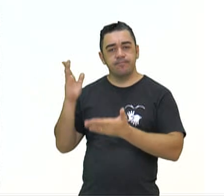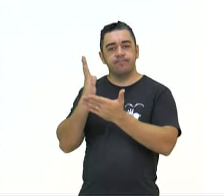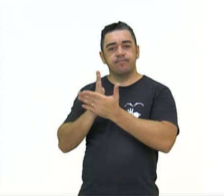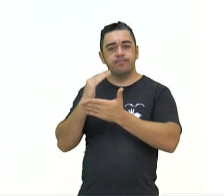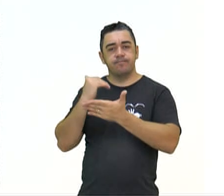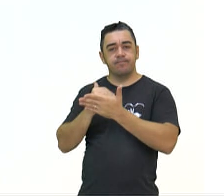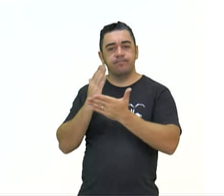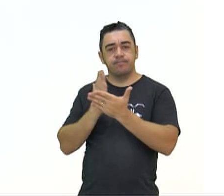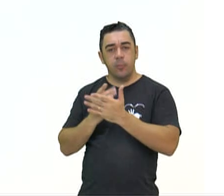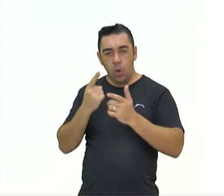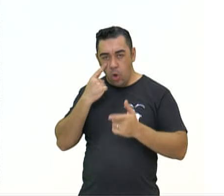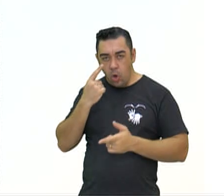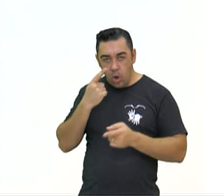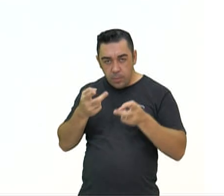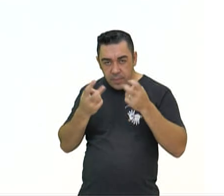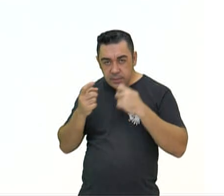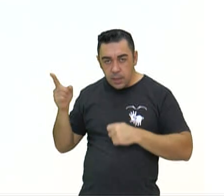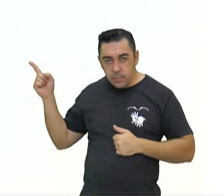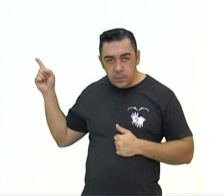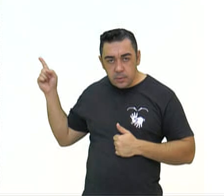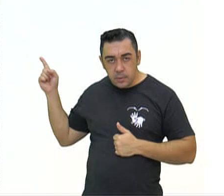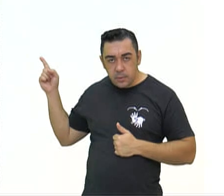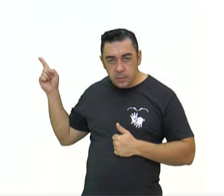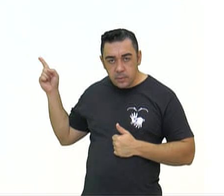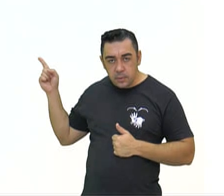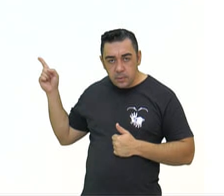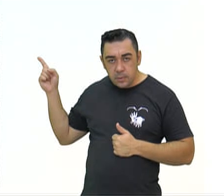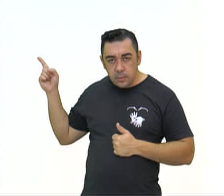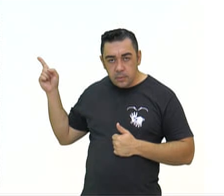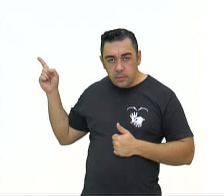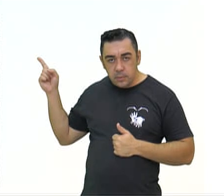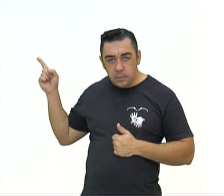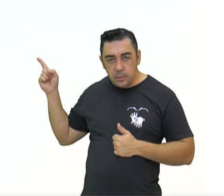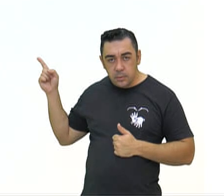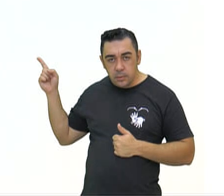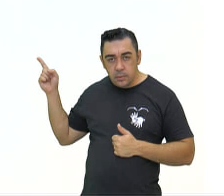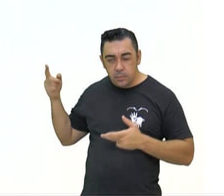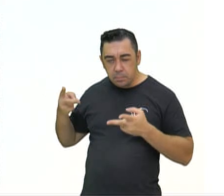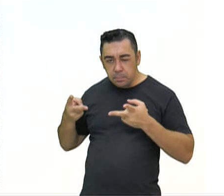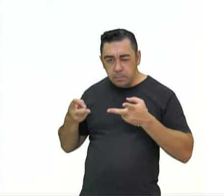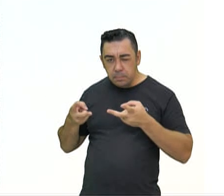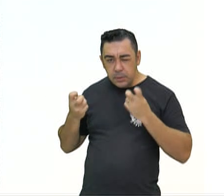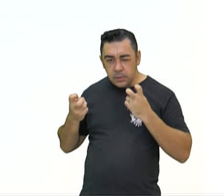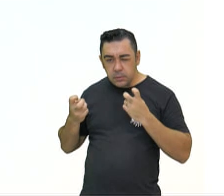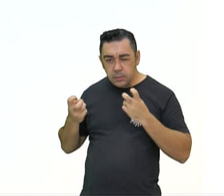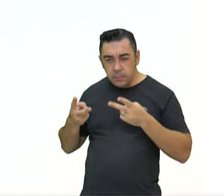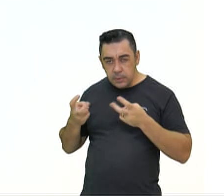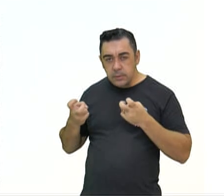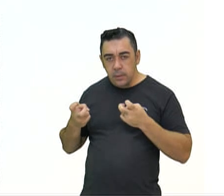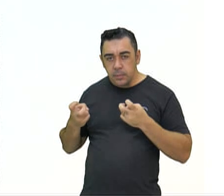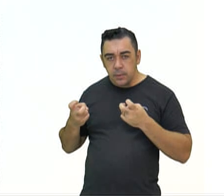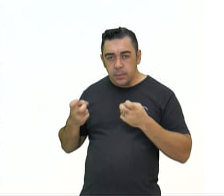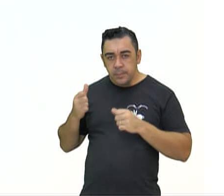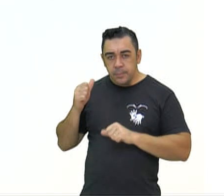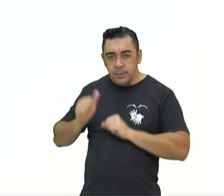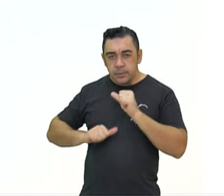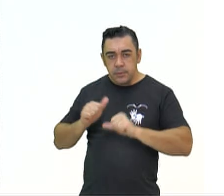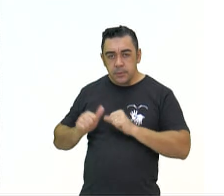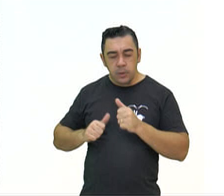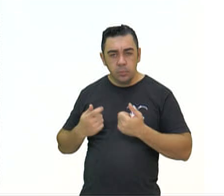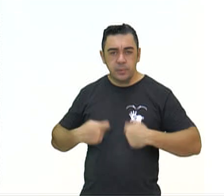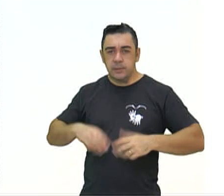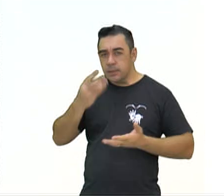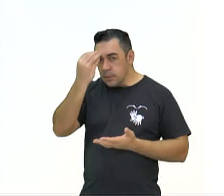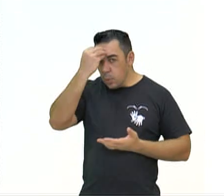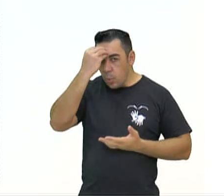Olha lá, só para provocar a sua mente, tá? Estou pulando aqui mais de uma vez para você perceber, não tenho que decorar, mas eu